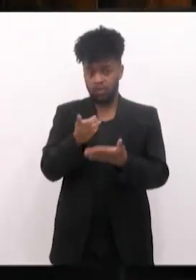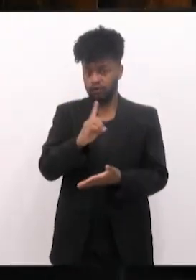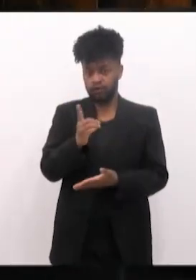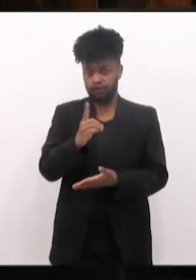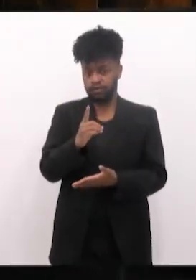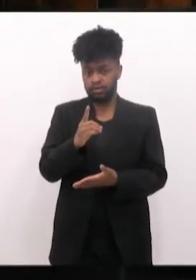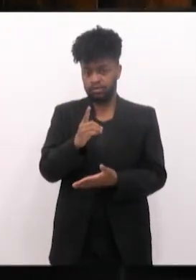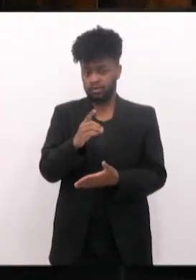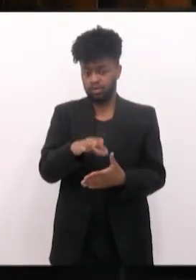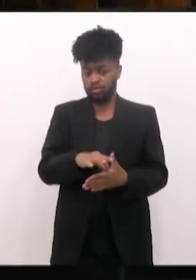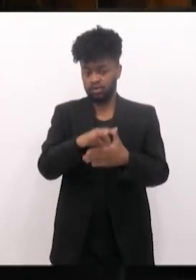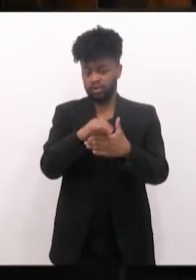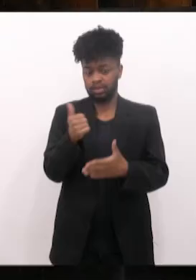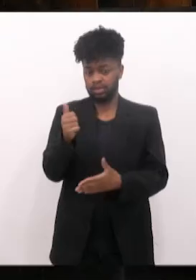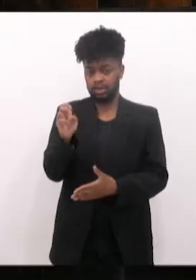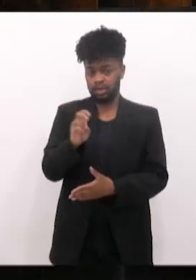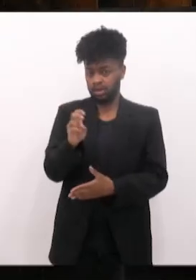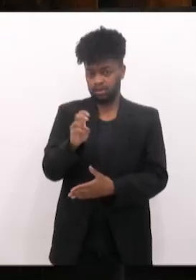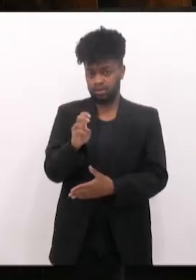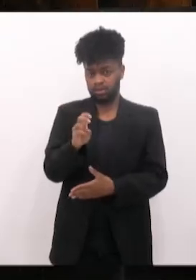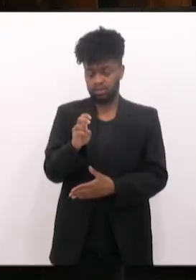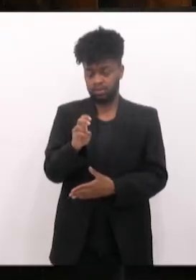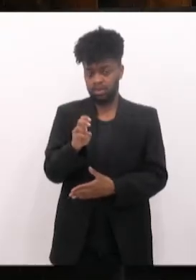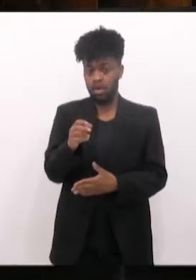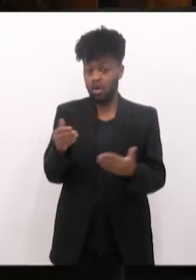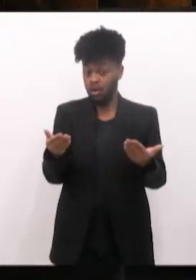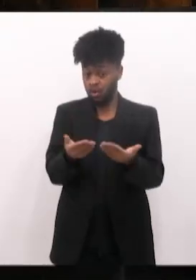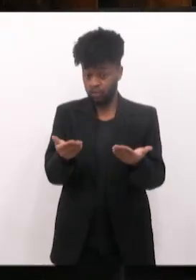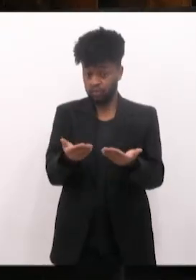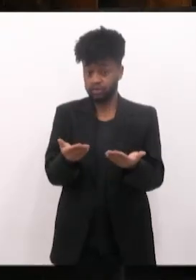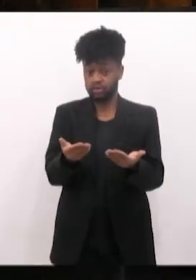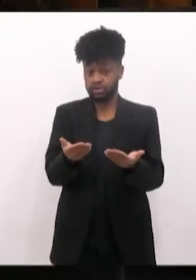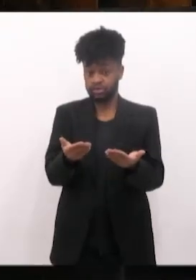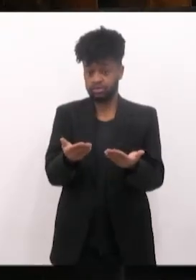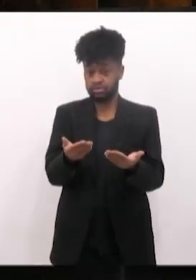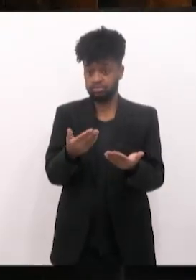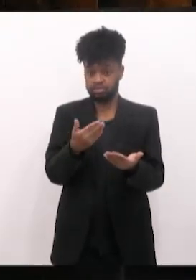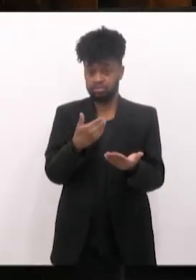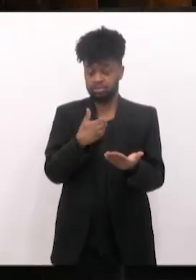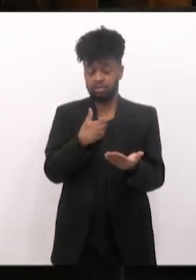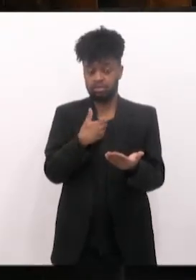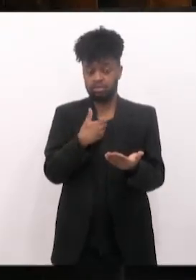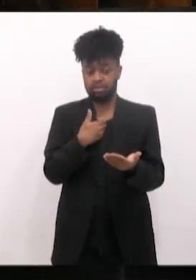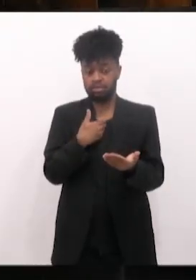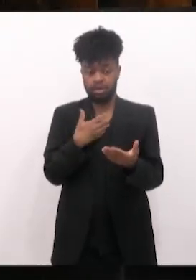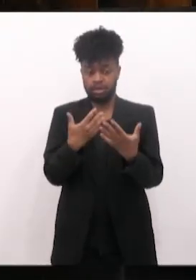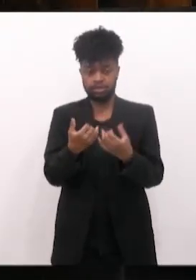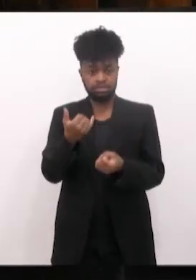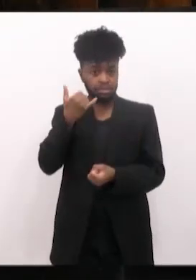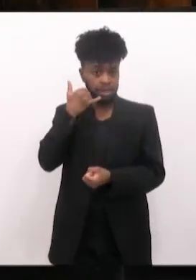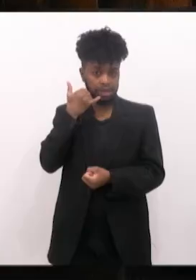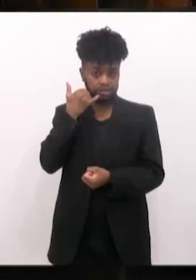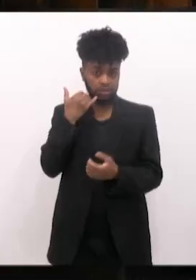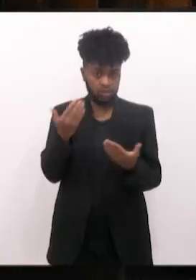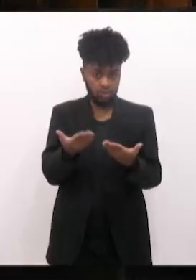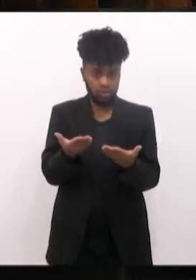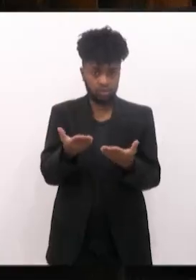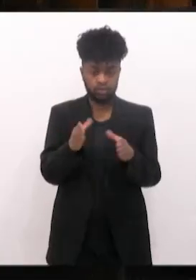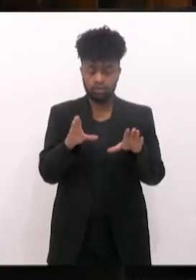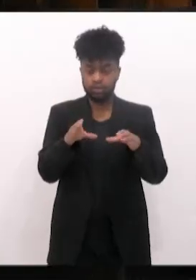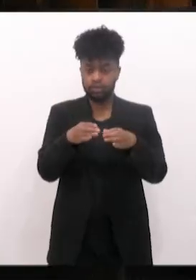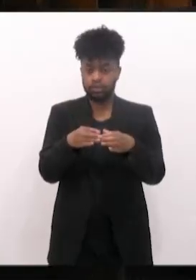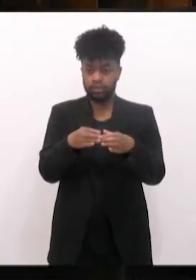do 15º Batalhão. Hoje, acabei de receber uma ligação da equipe